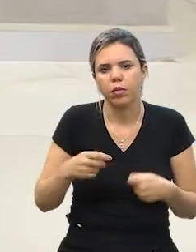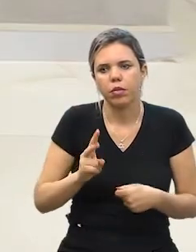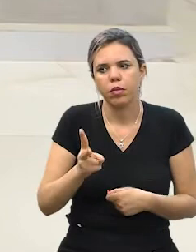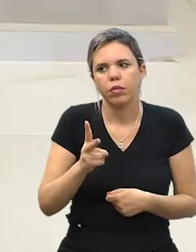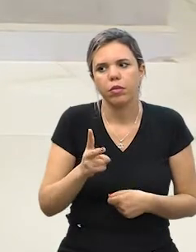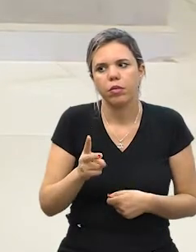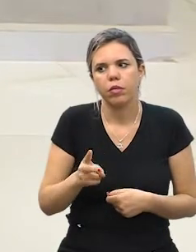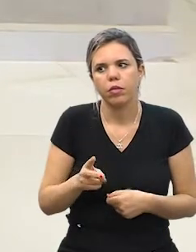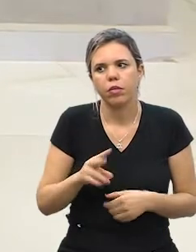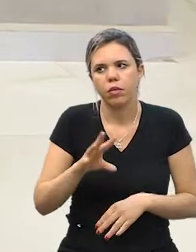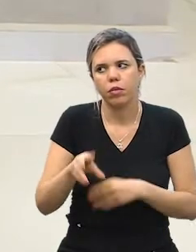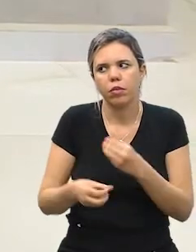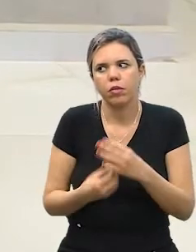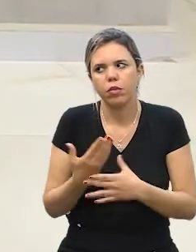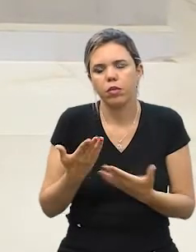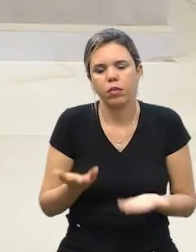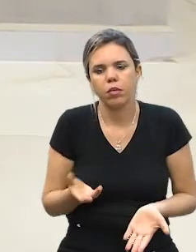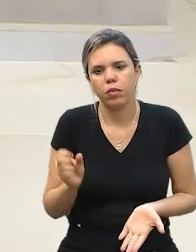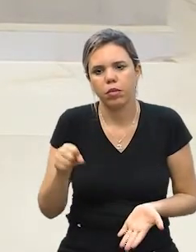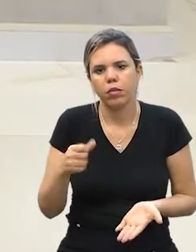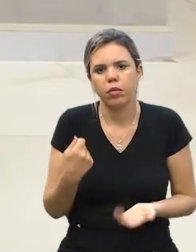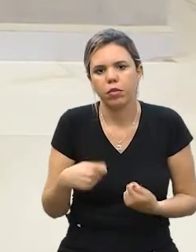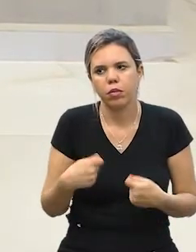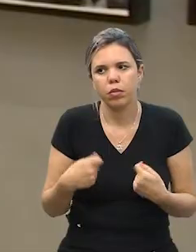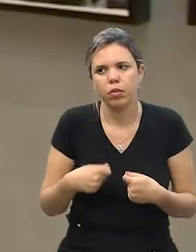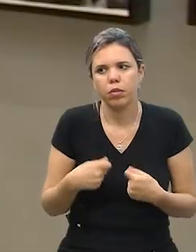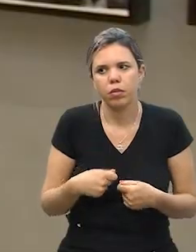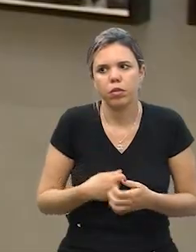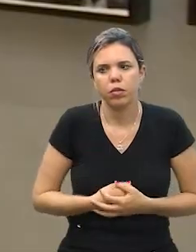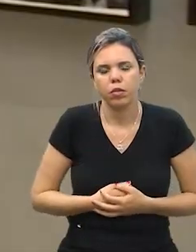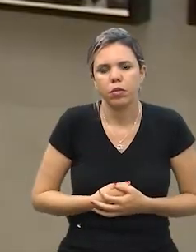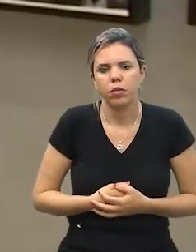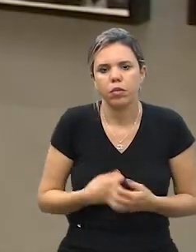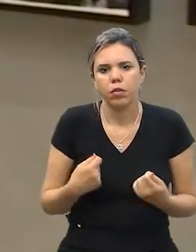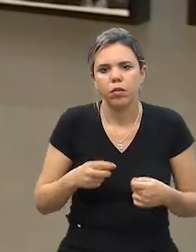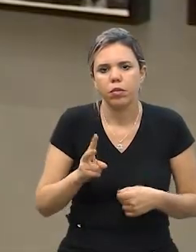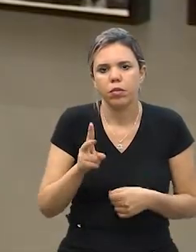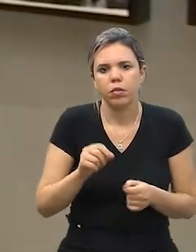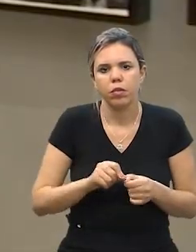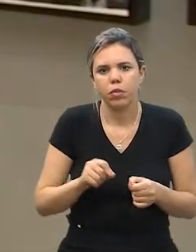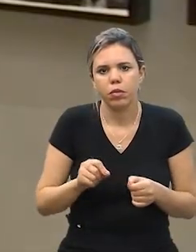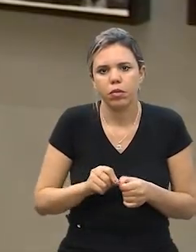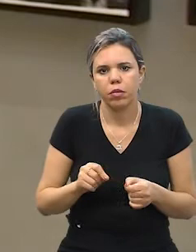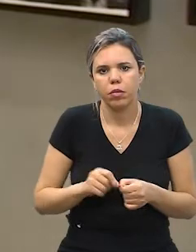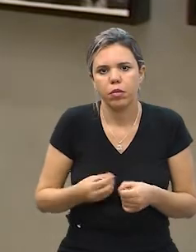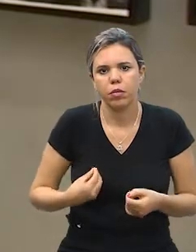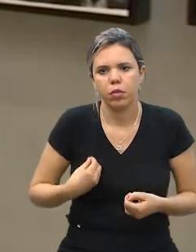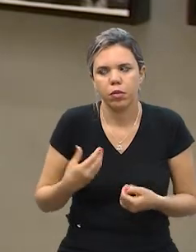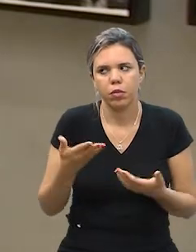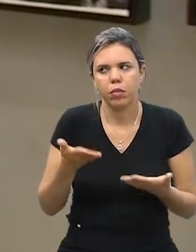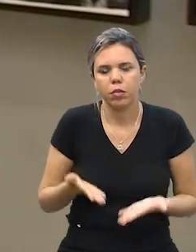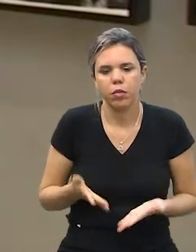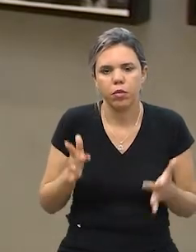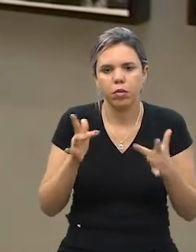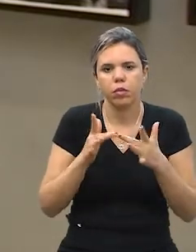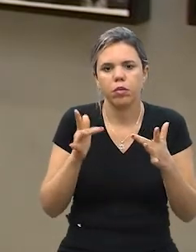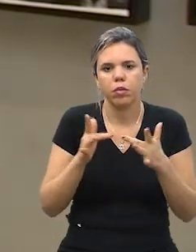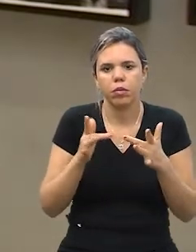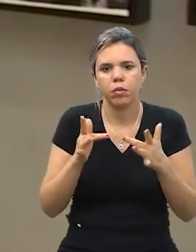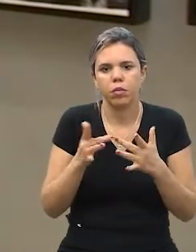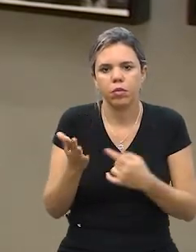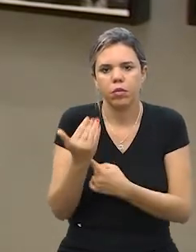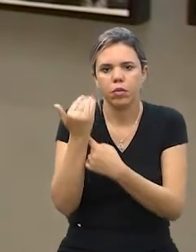sempre se atualizar, então. Né? É preciso sempre se atualizar e é preciso sempre estar conectado